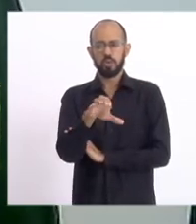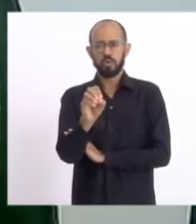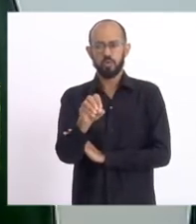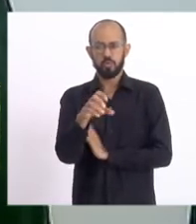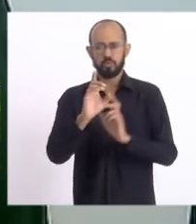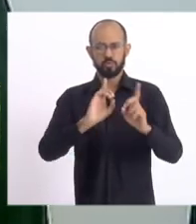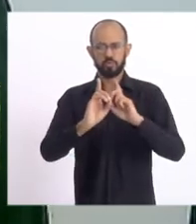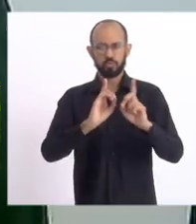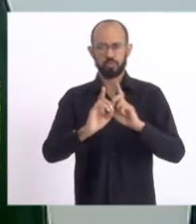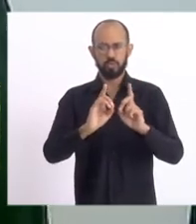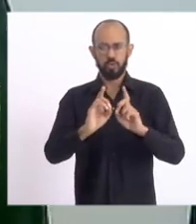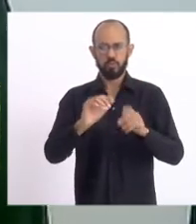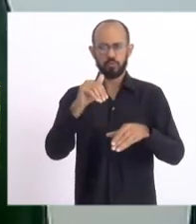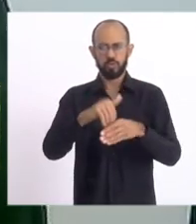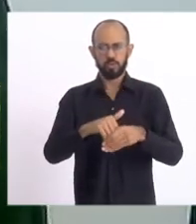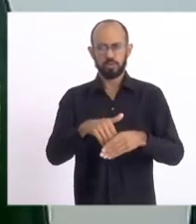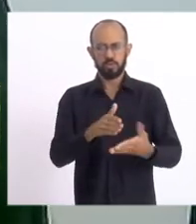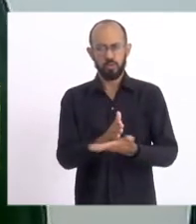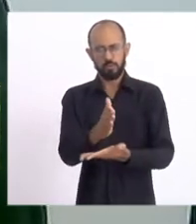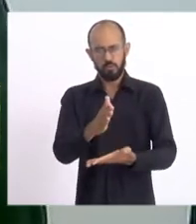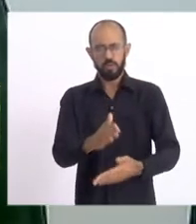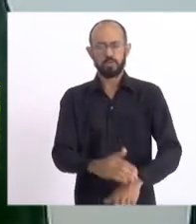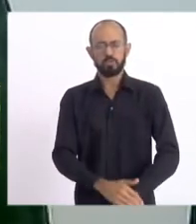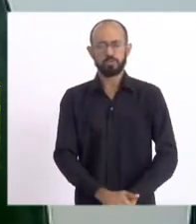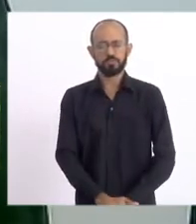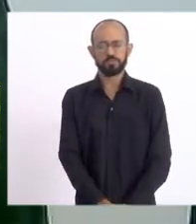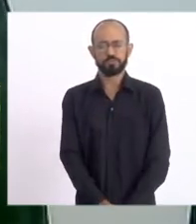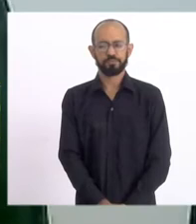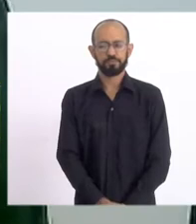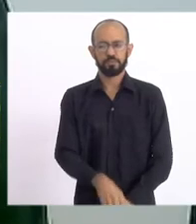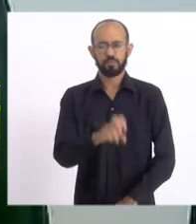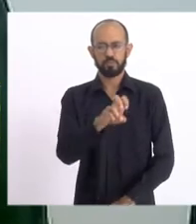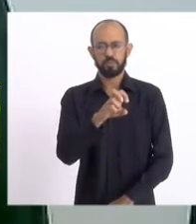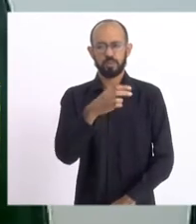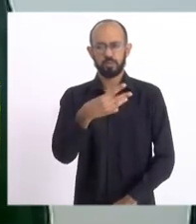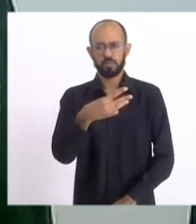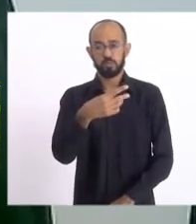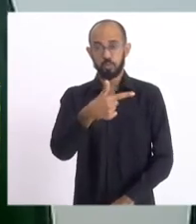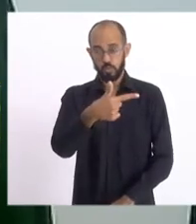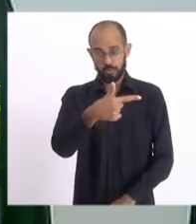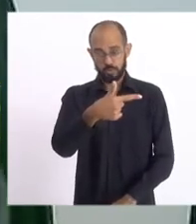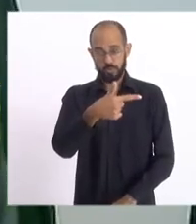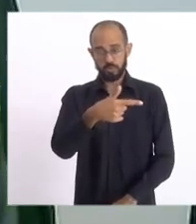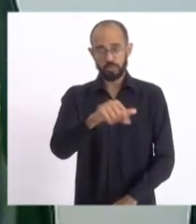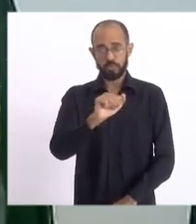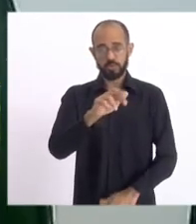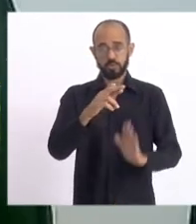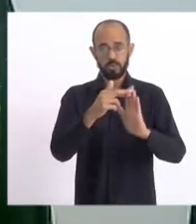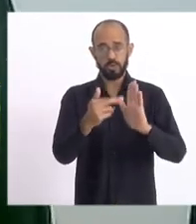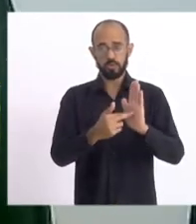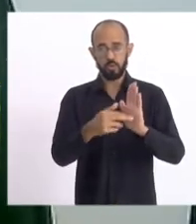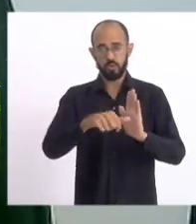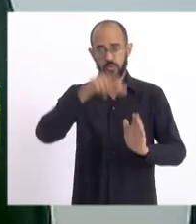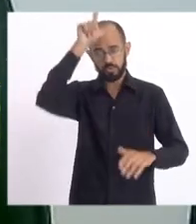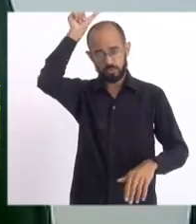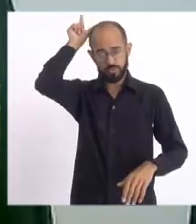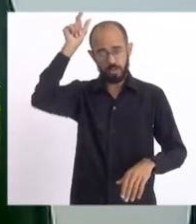discussão, votação aprovada. 52, relator deputado Luiz Paulo. Projeto de